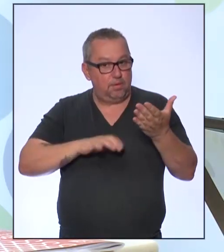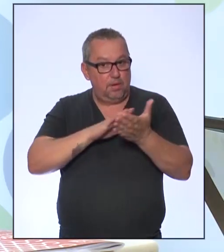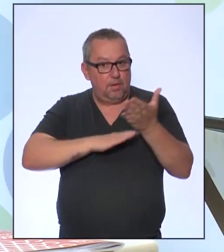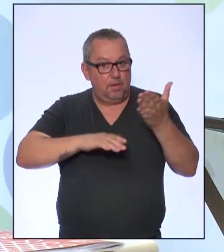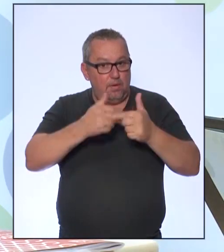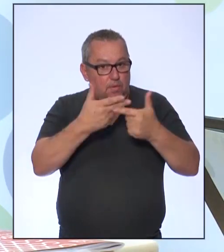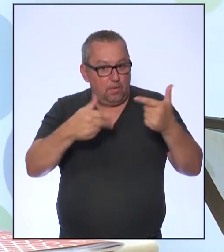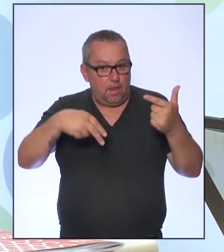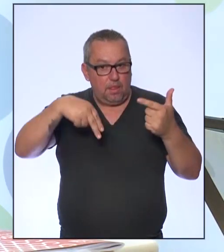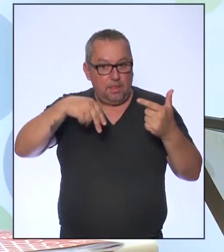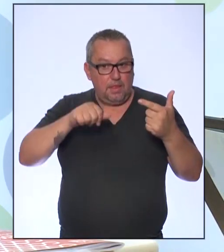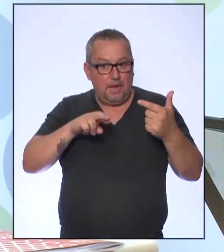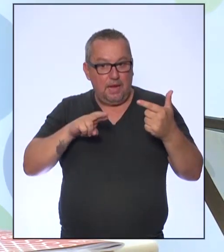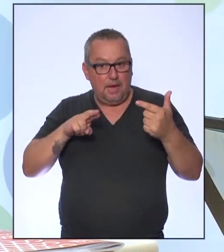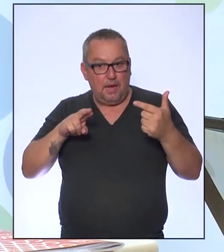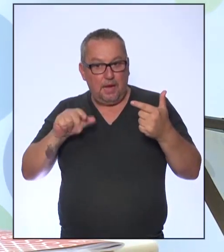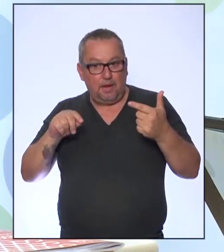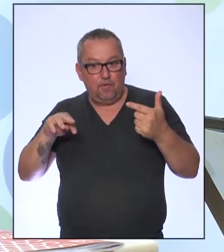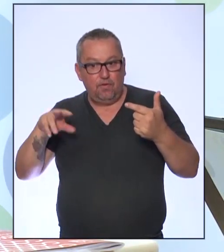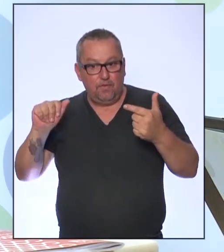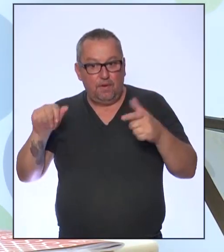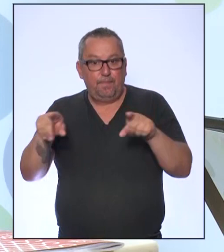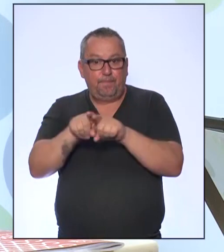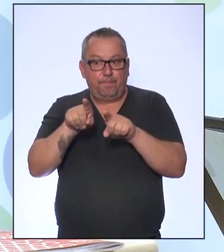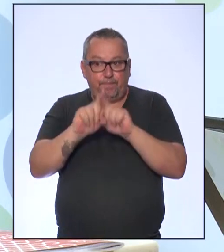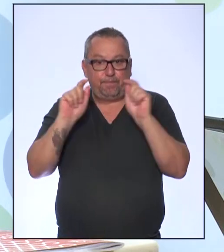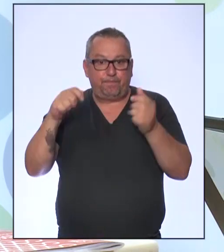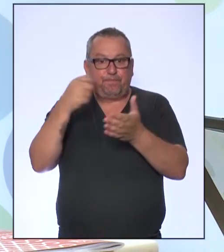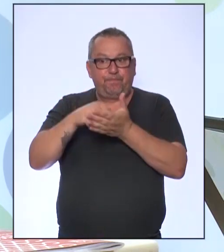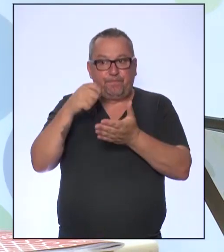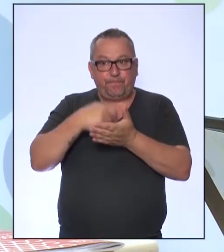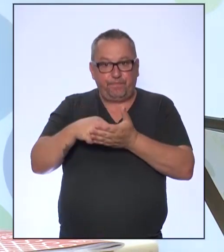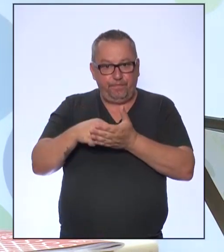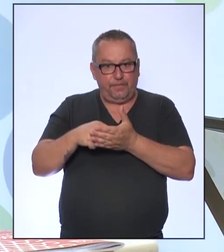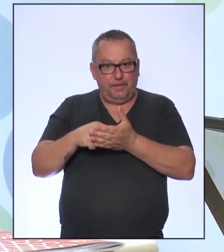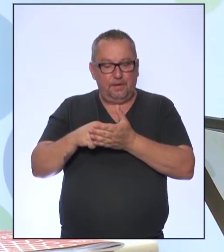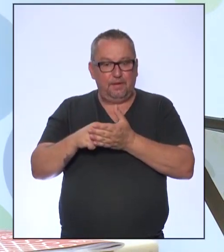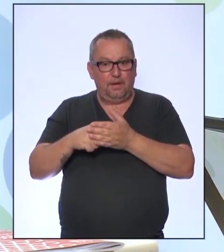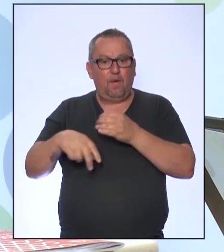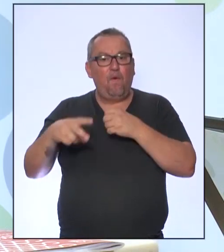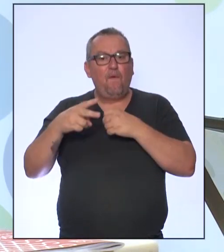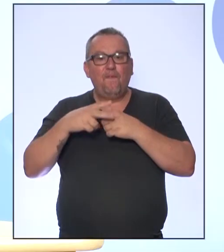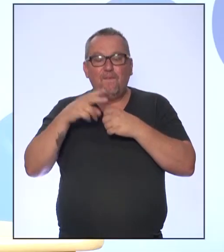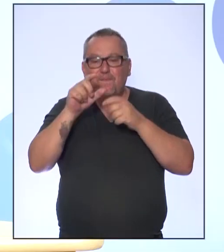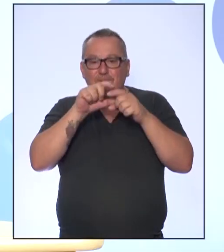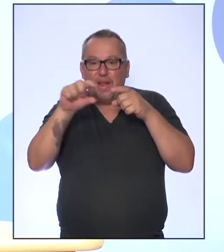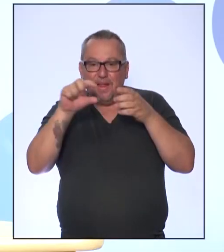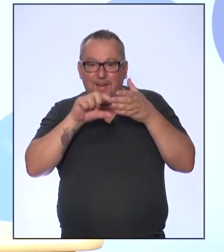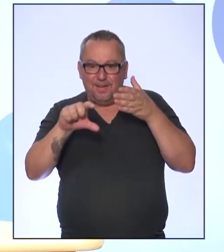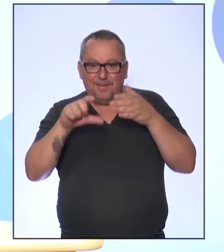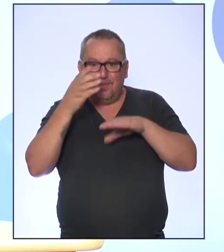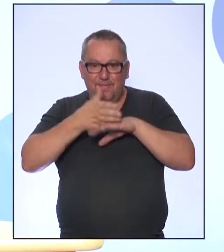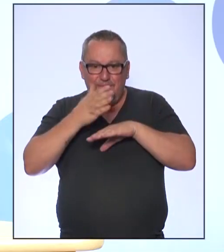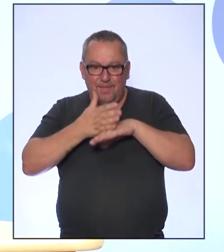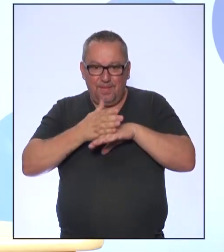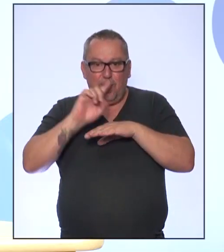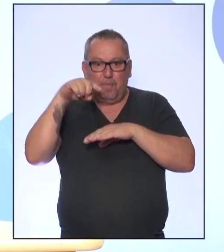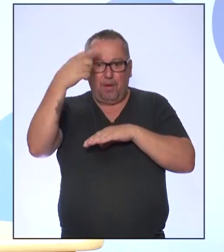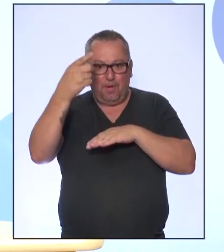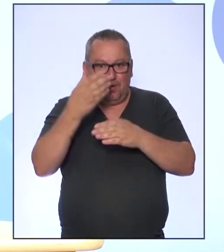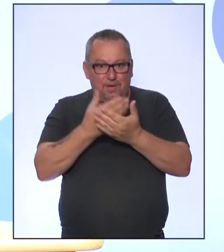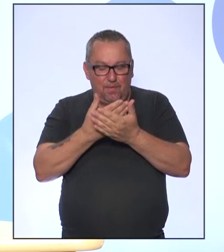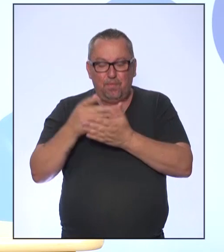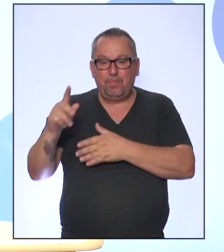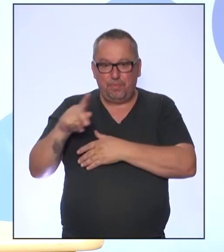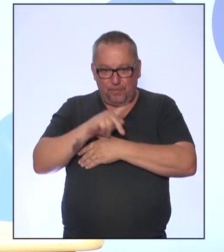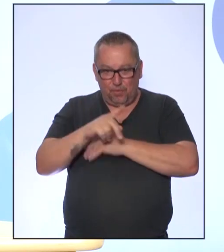da narrativa. E podem também escrever uma fábula com versos. Acho uma atividade interessante. Até para propor para o professor